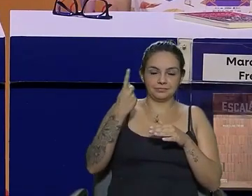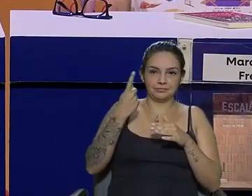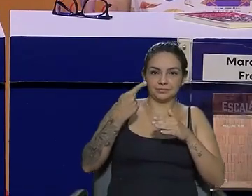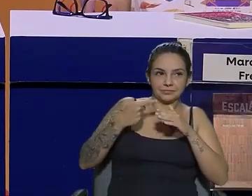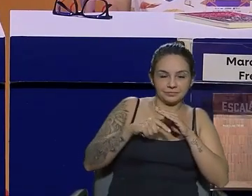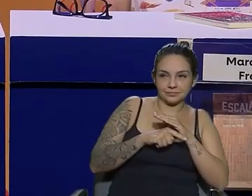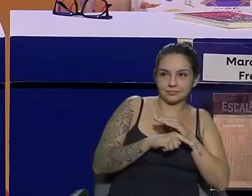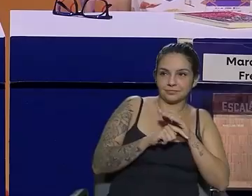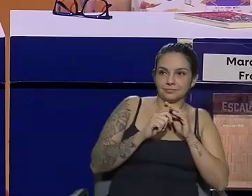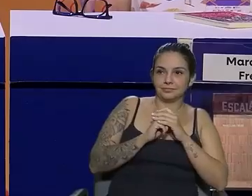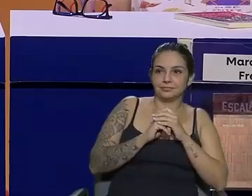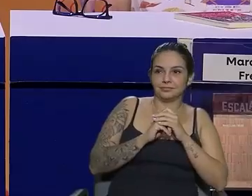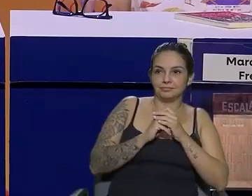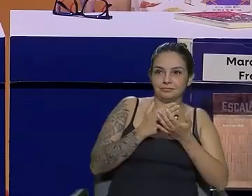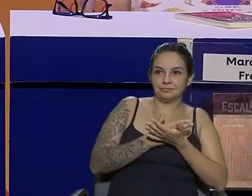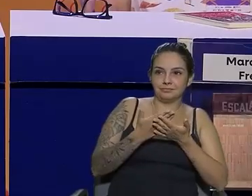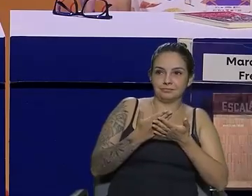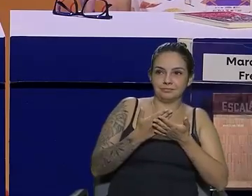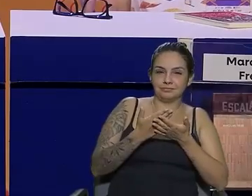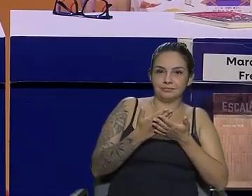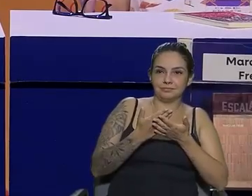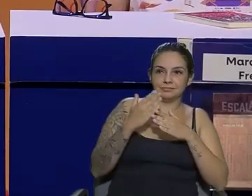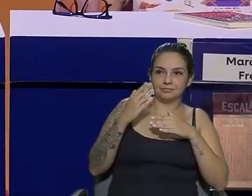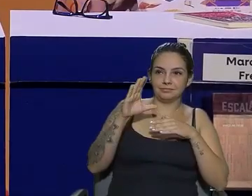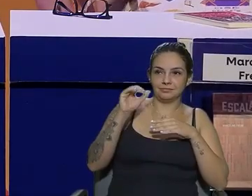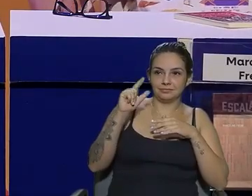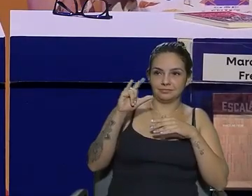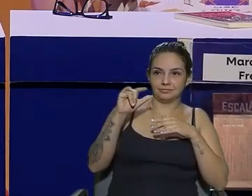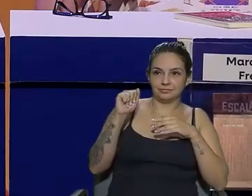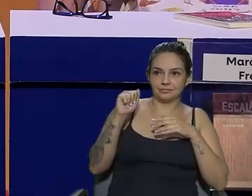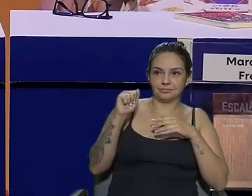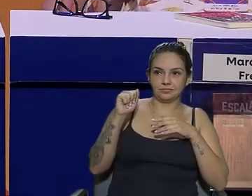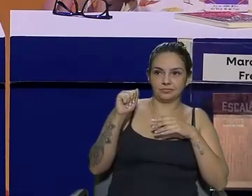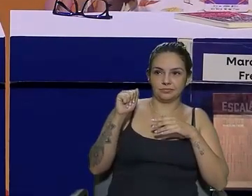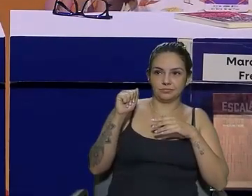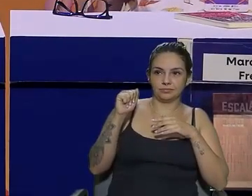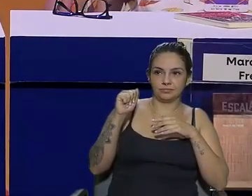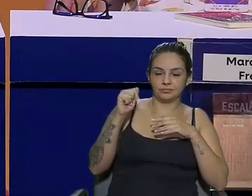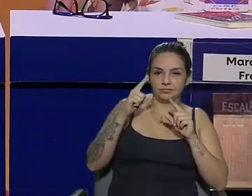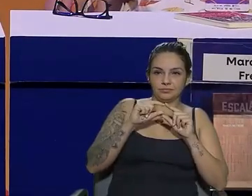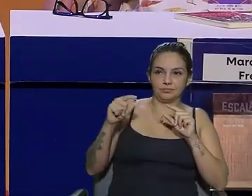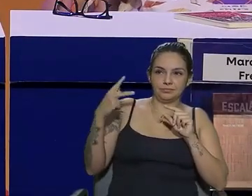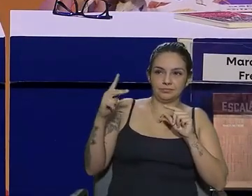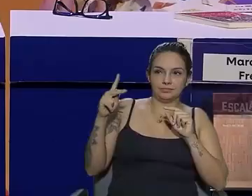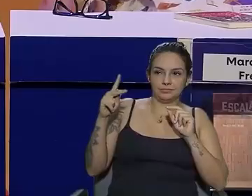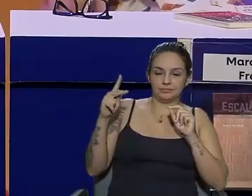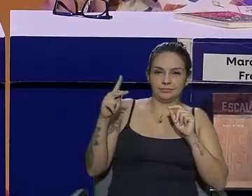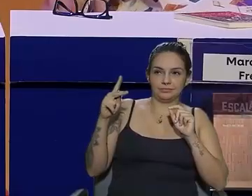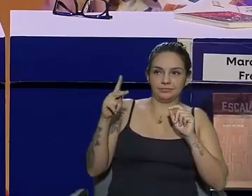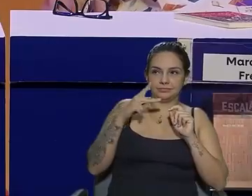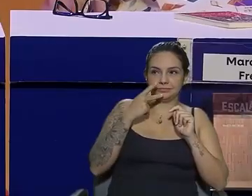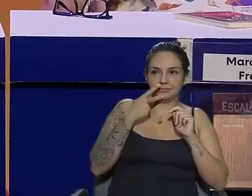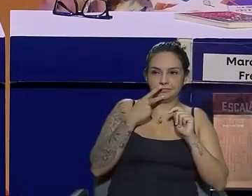lugar que cada um assenta, colado na mesa de frente para a plateia, há uma caixa transparente de acrílico que carregam os livros que cada um